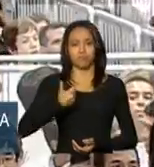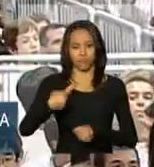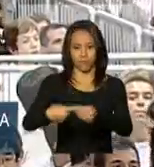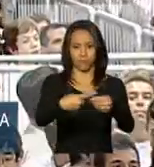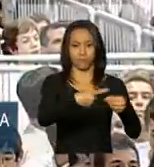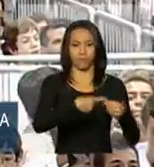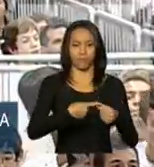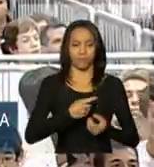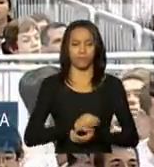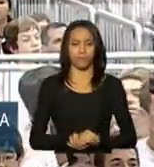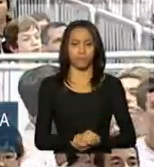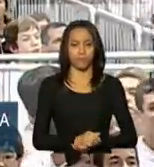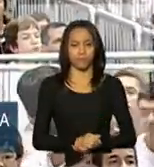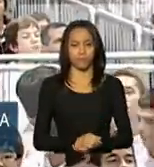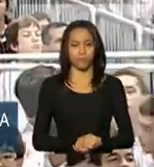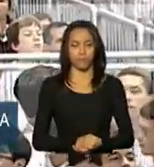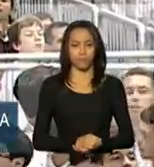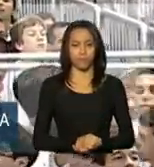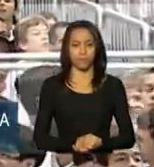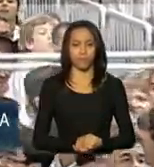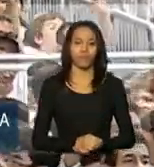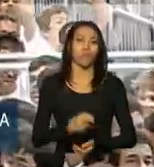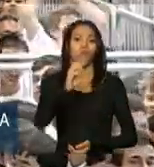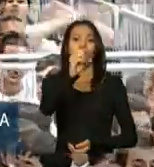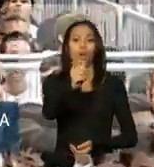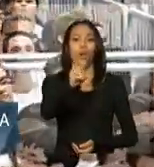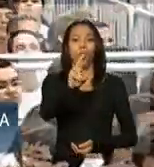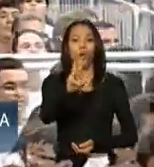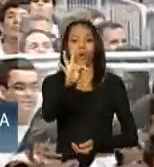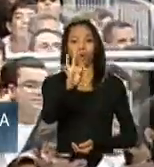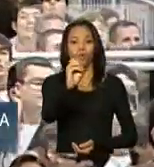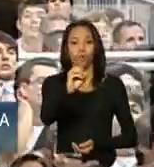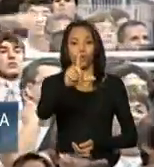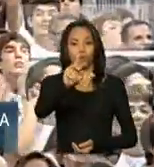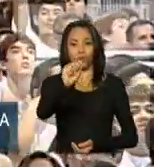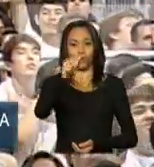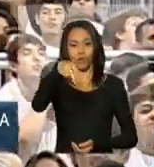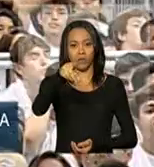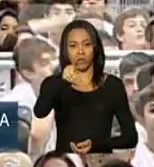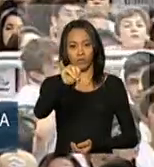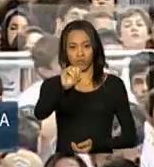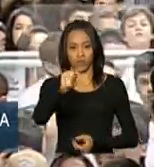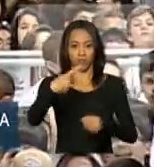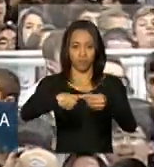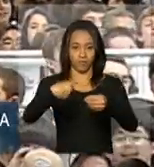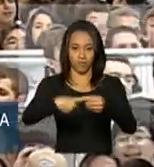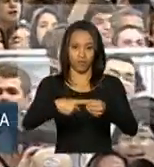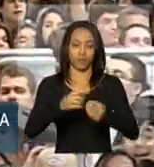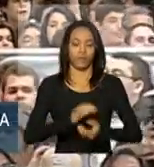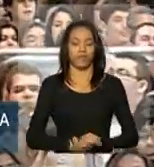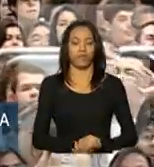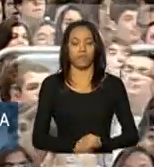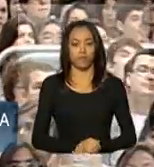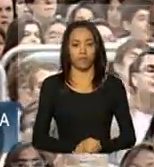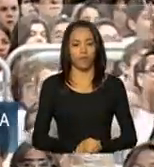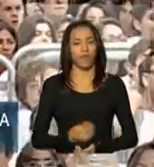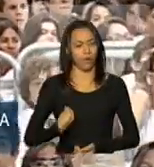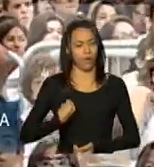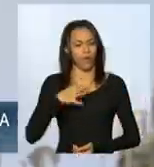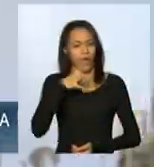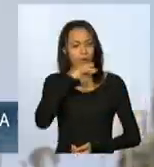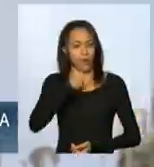Hortolândia, Deixa eu ver se Hortolândia, eu acho que estava na minha